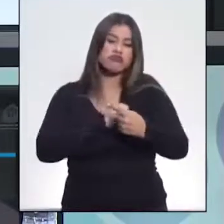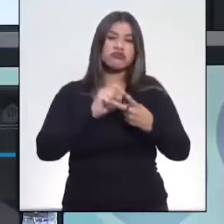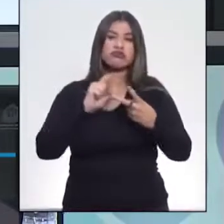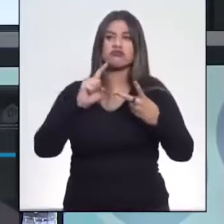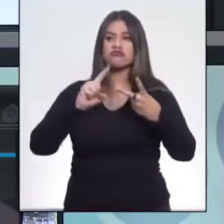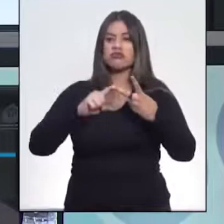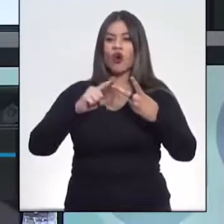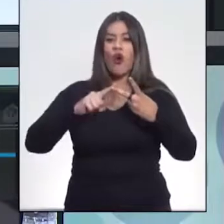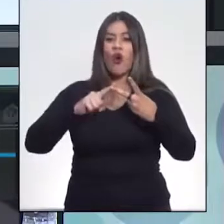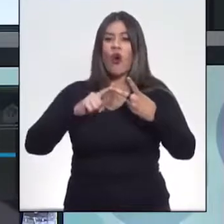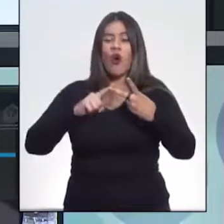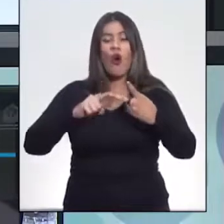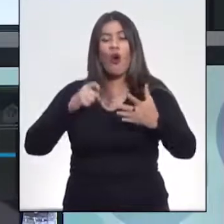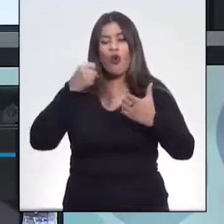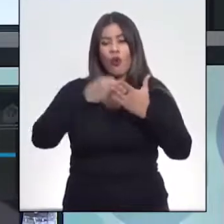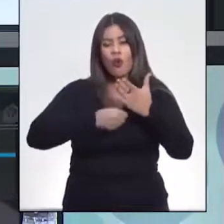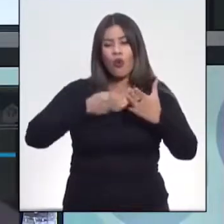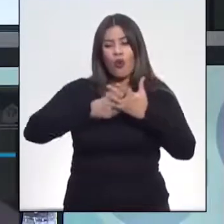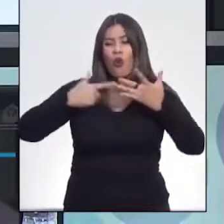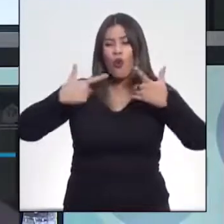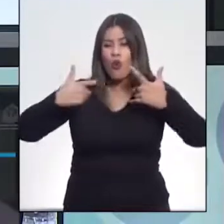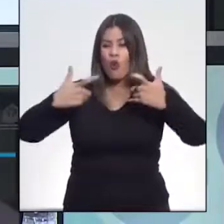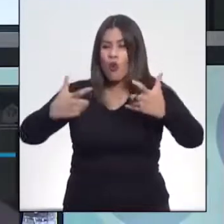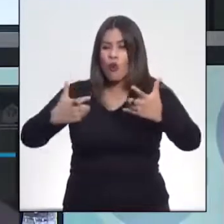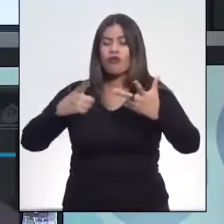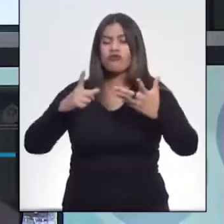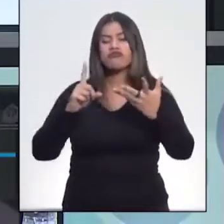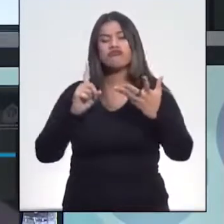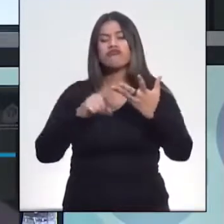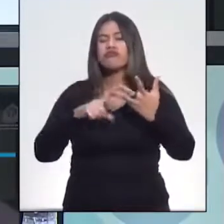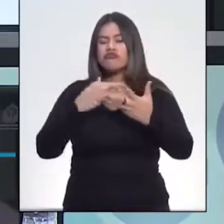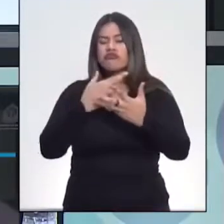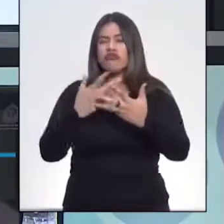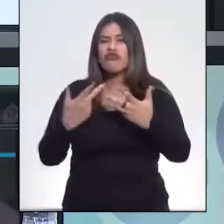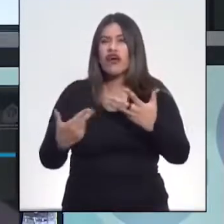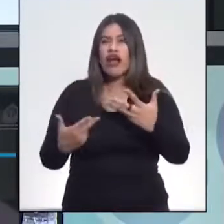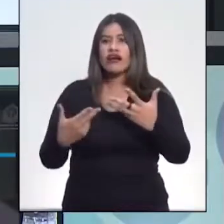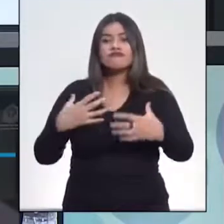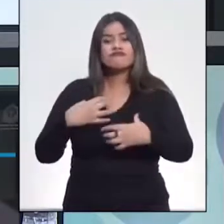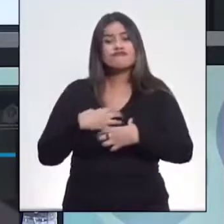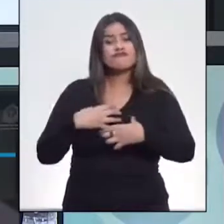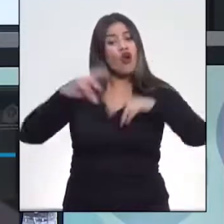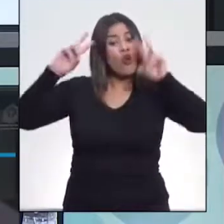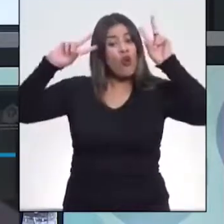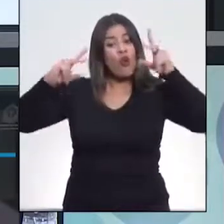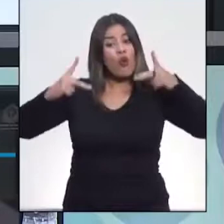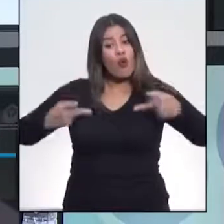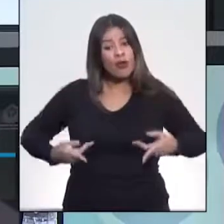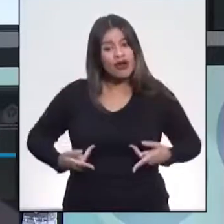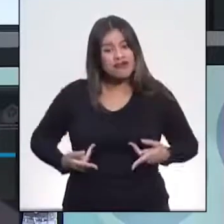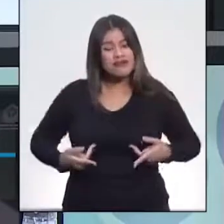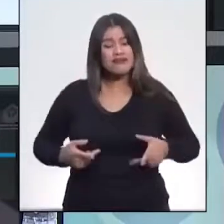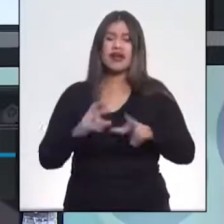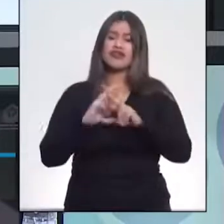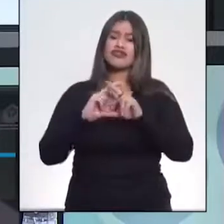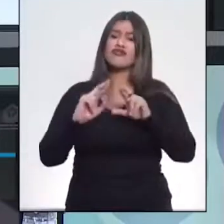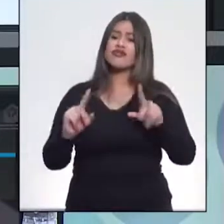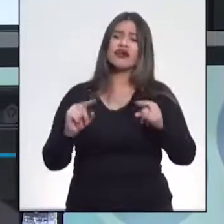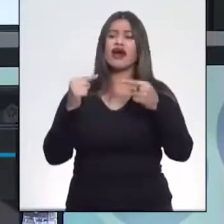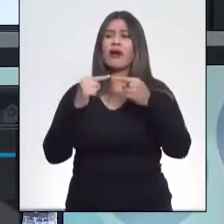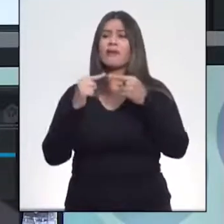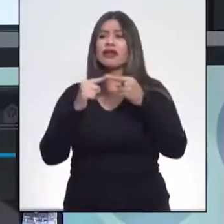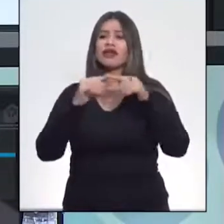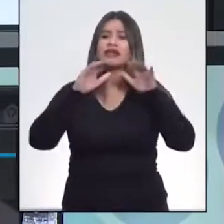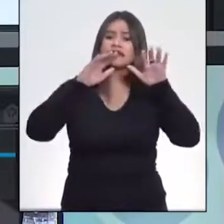diferente a relação que os gregos tinham com seus deuses e em relação à que nós temos com o sagrado na nossa relação